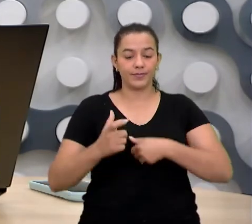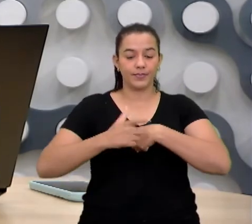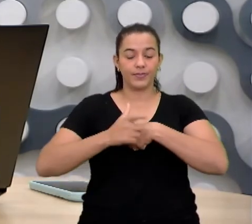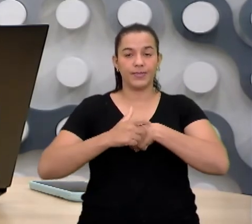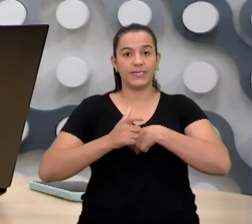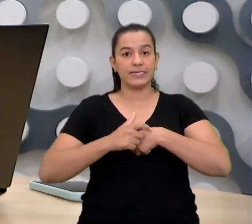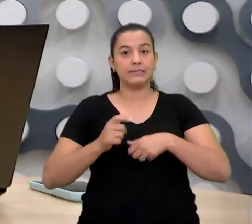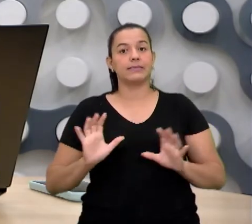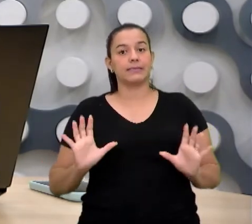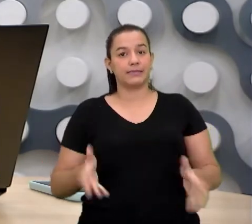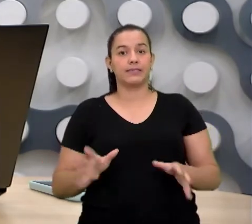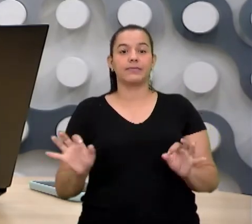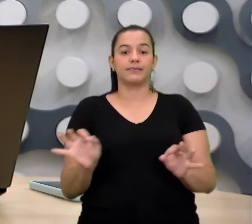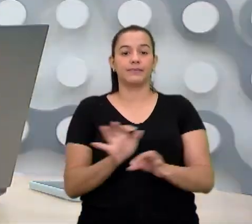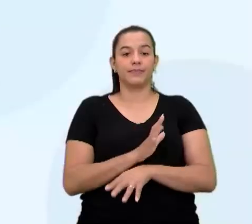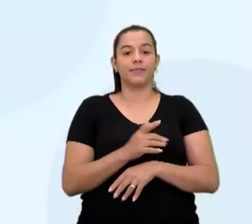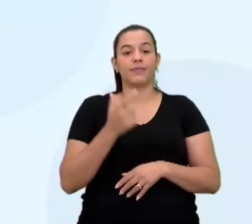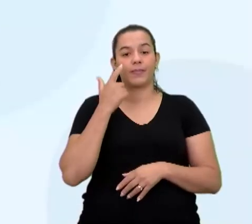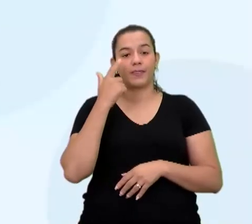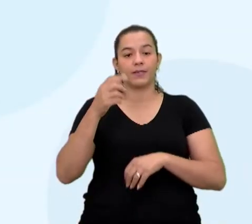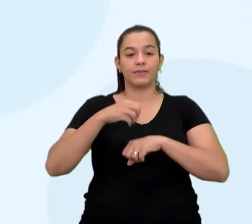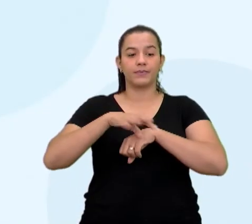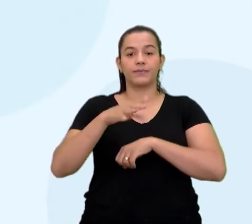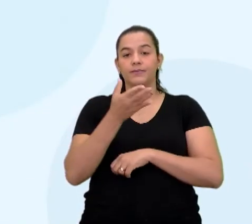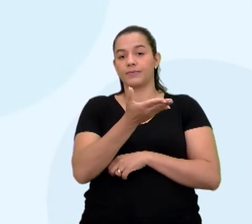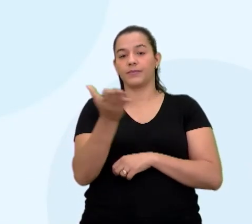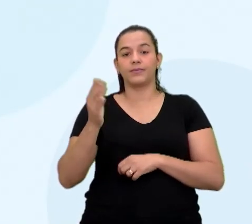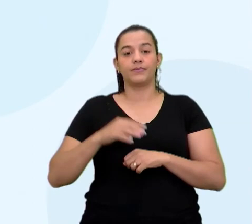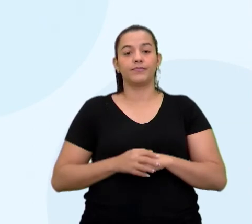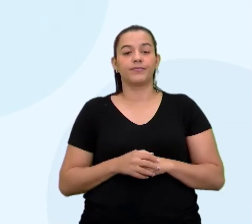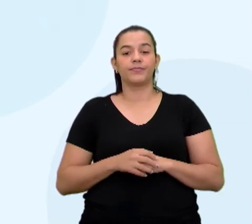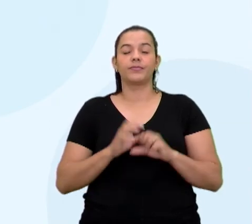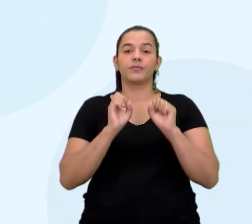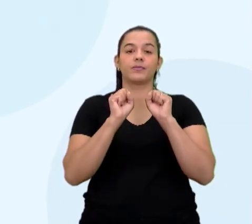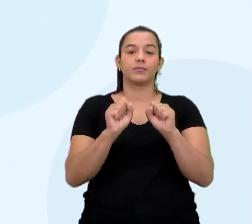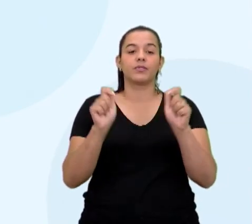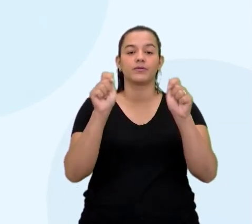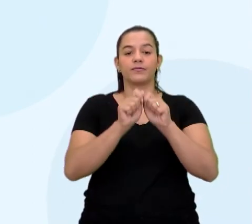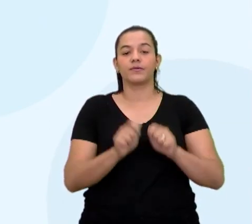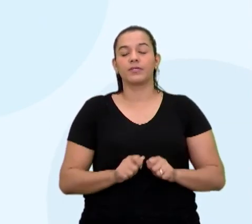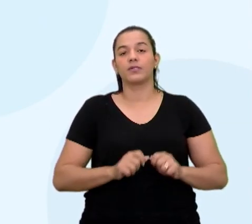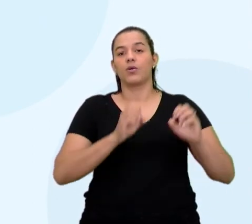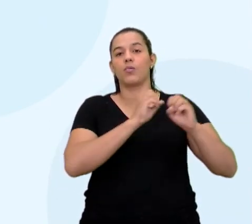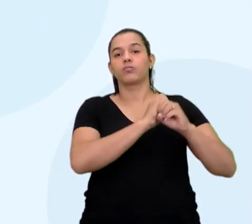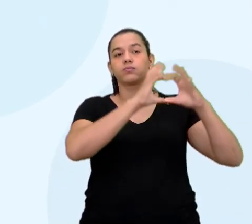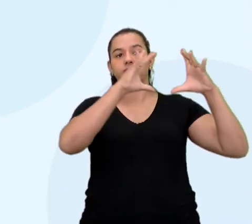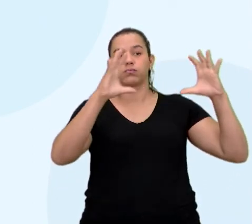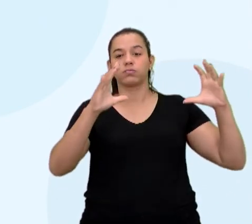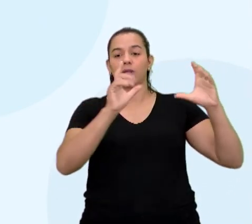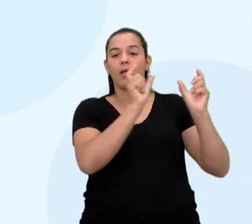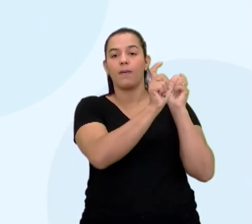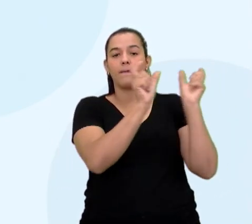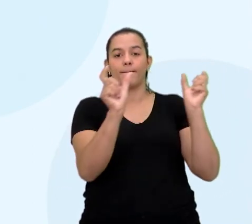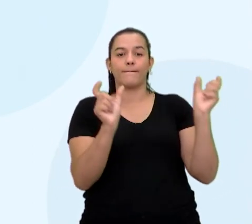passou rapidinho. Orientações para o aluno. Vocês podem fazer uma nuvem de palavras,